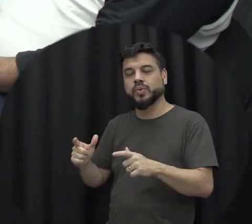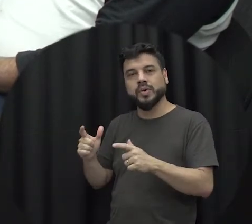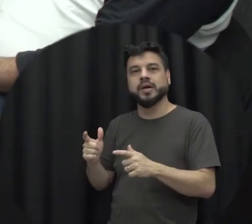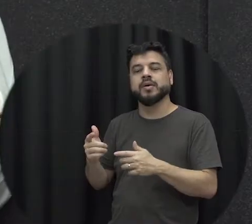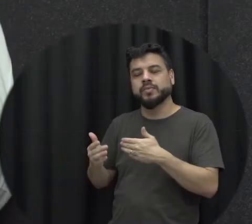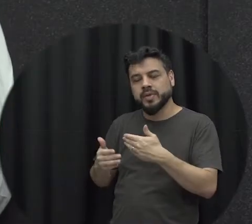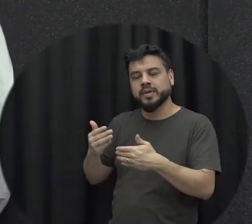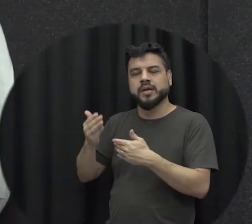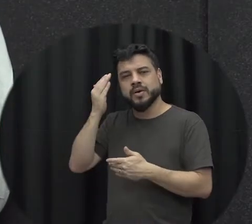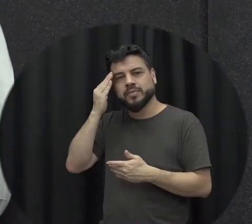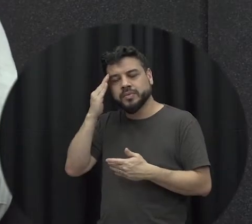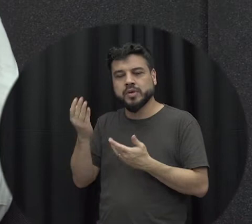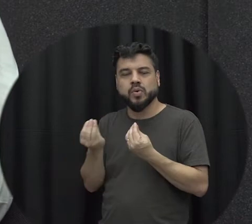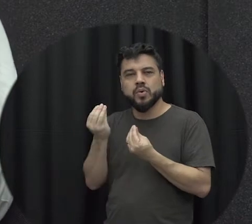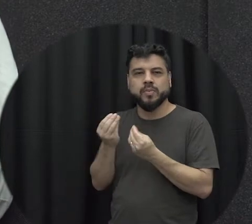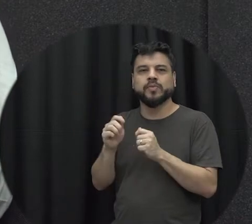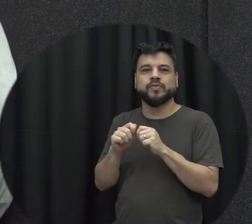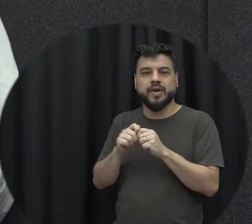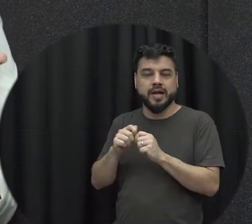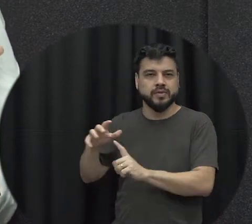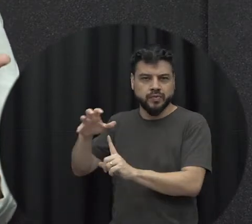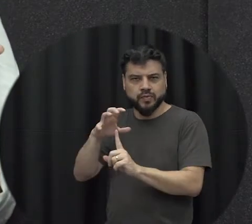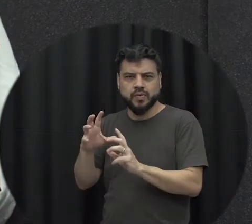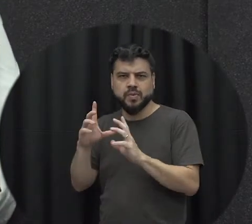para entender como que é o comportamento. Será que ele vai